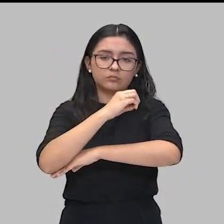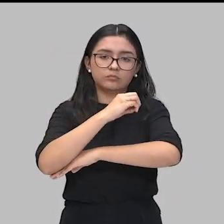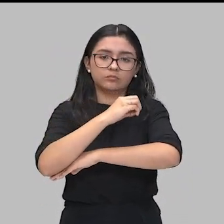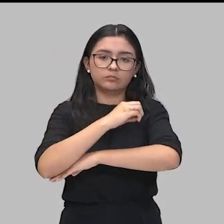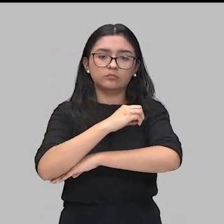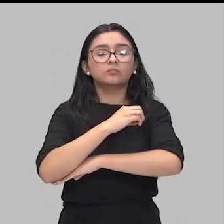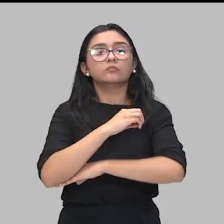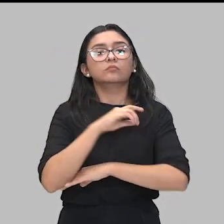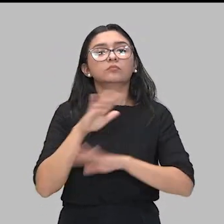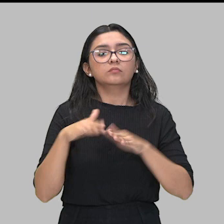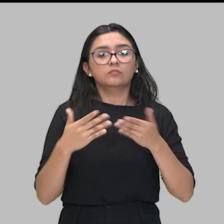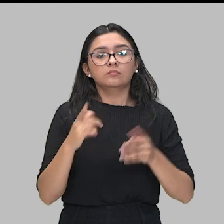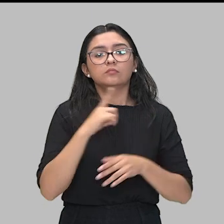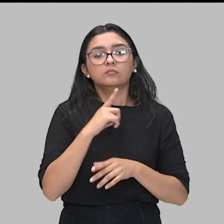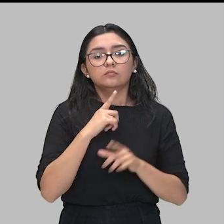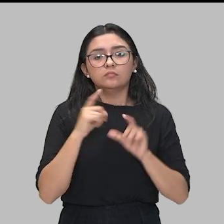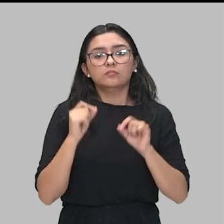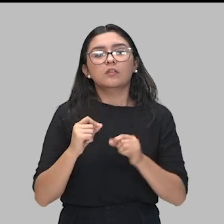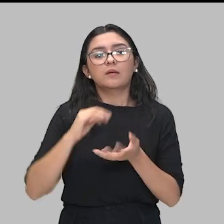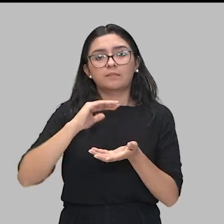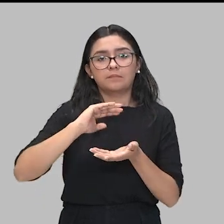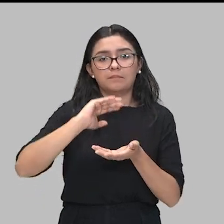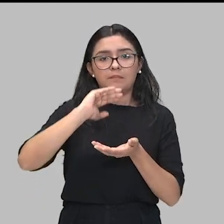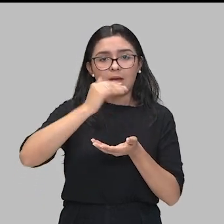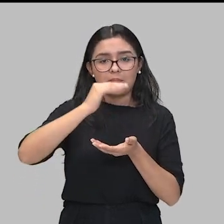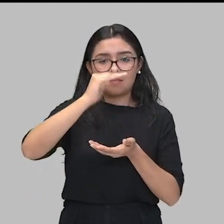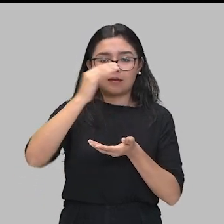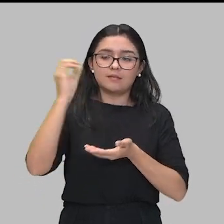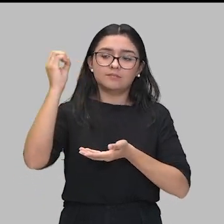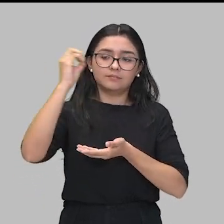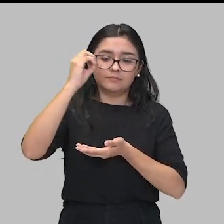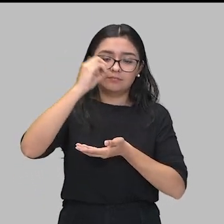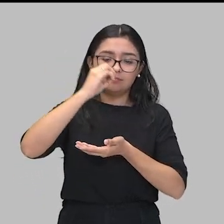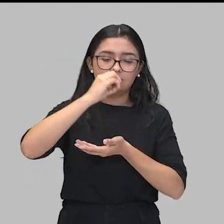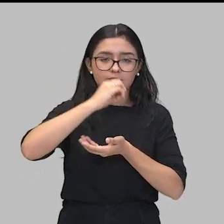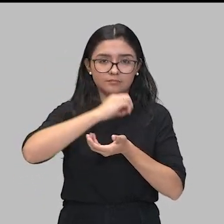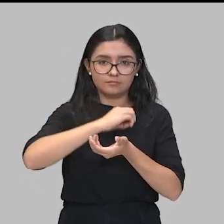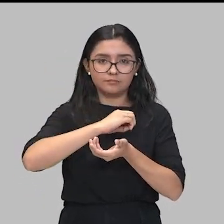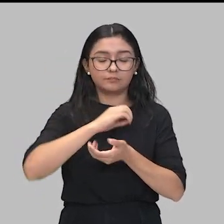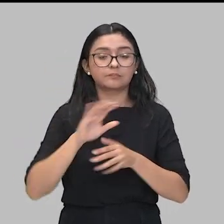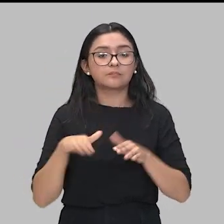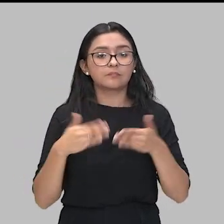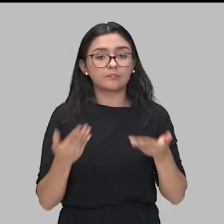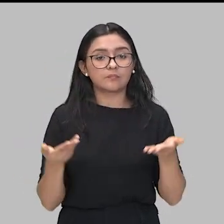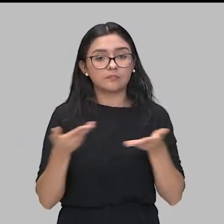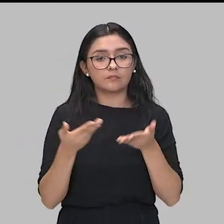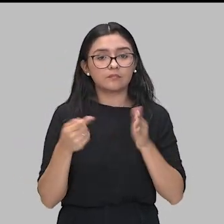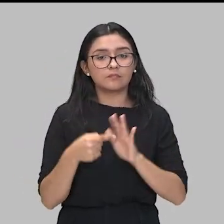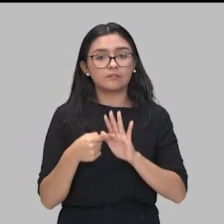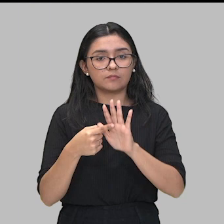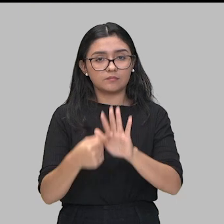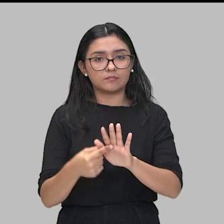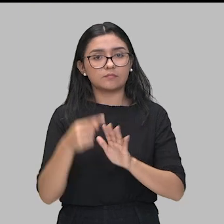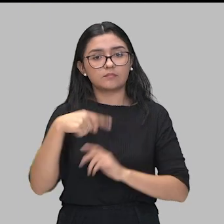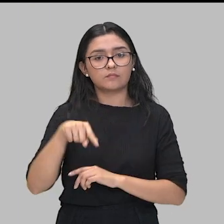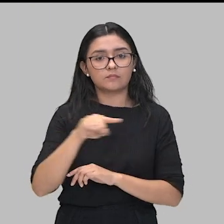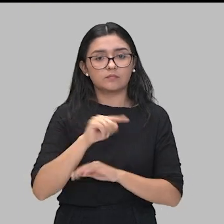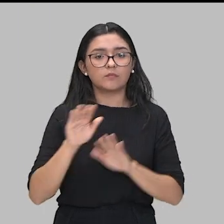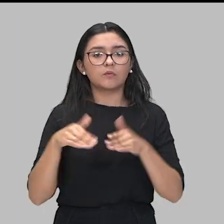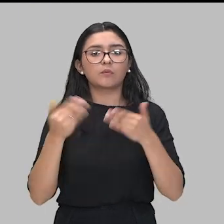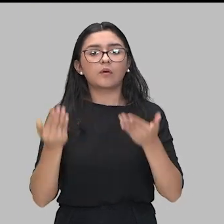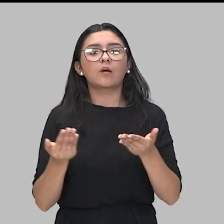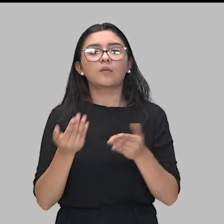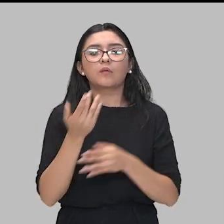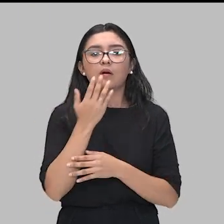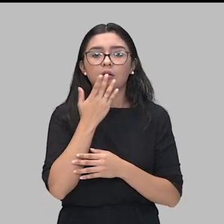atravessar mais e mais camadas de atmosfera. E fiquem agora, então, com a cor que o Sol